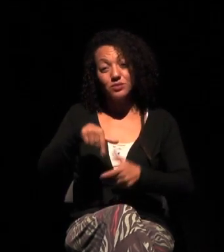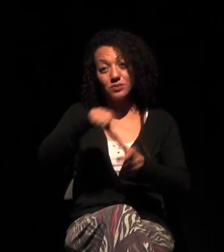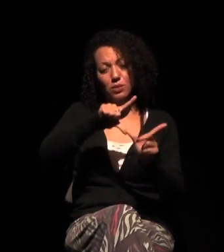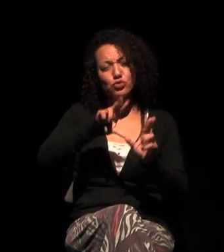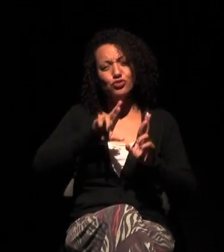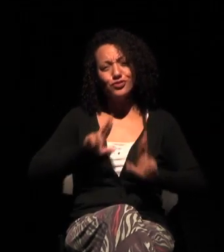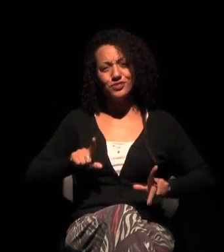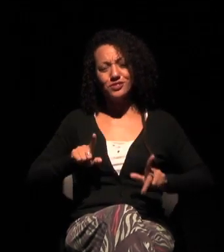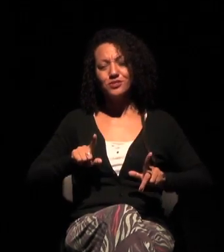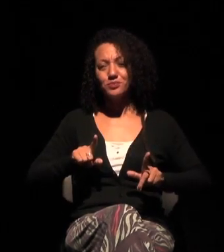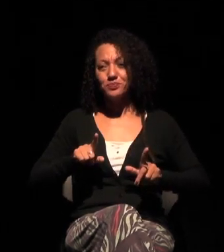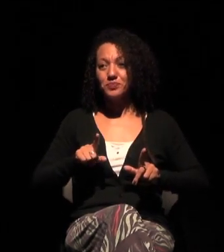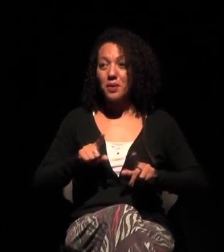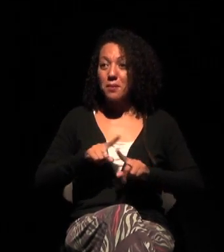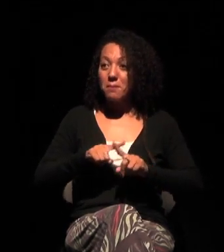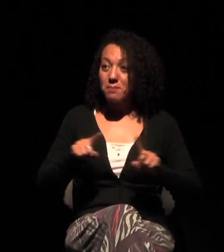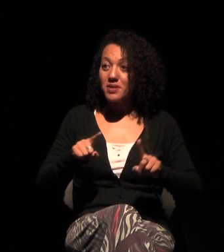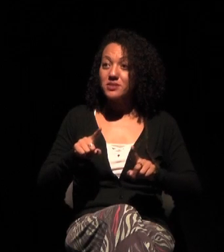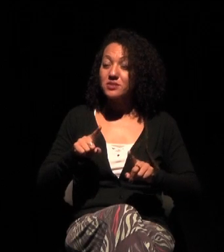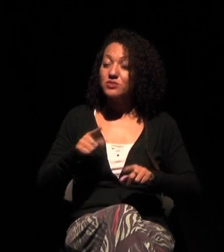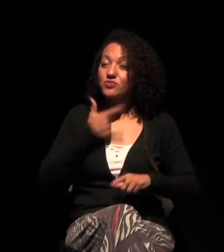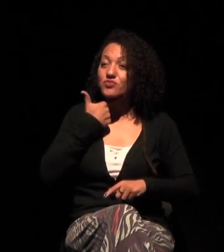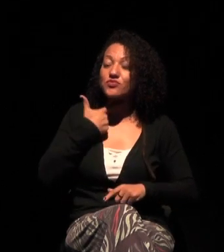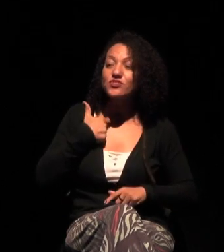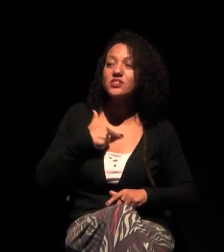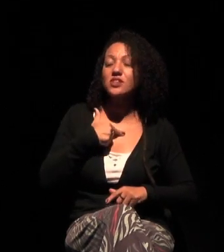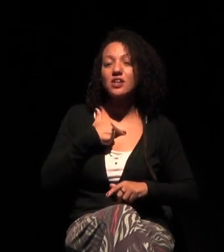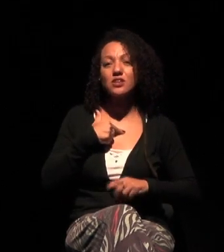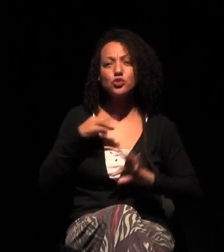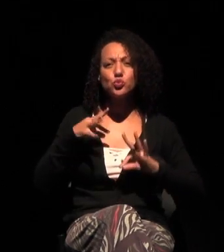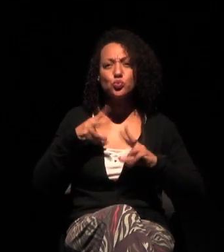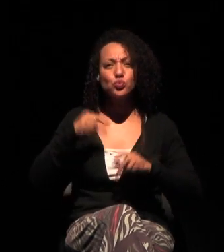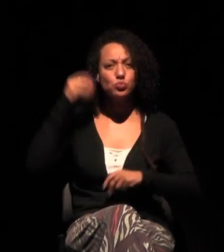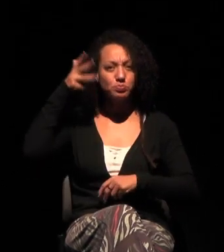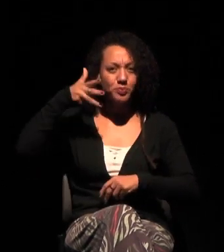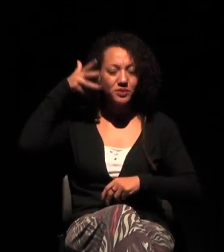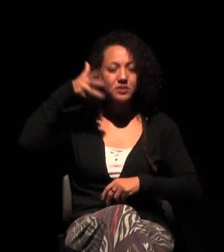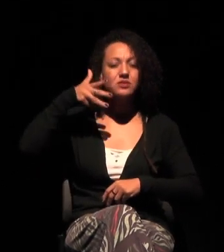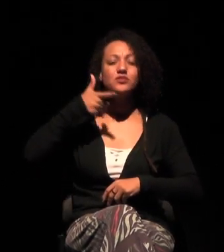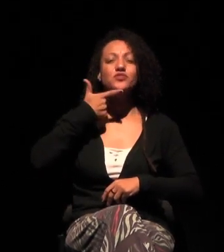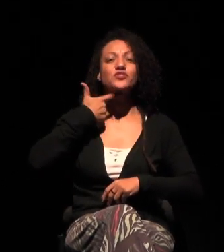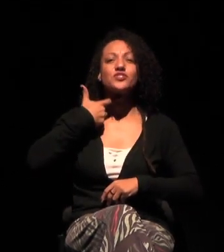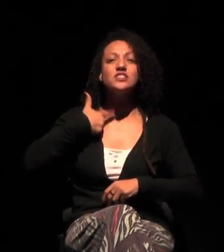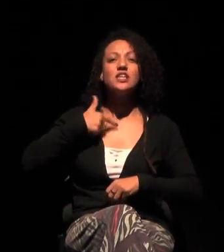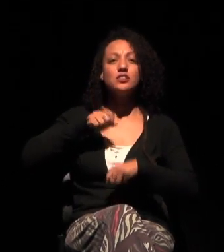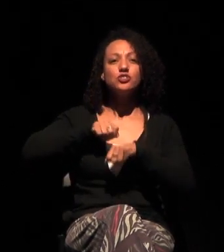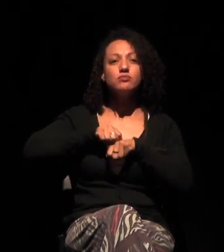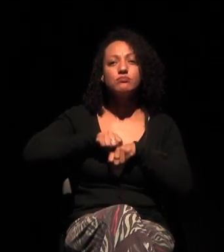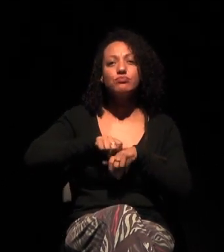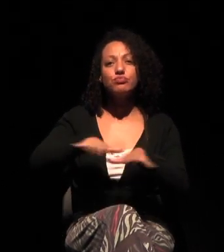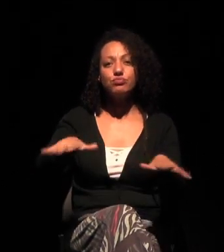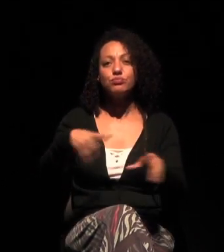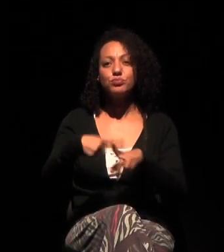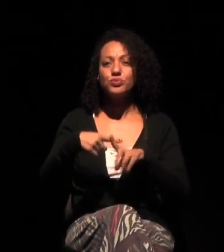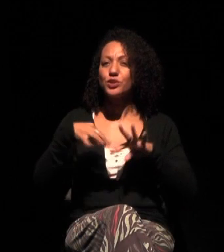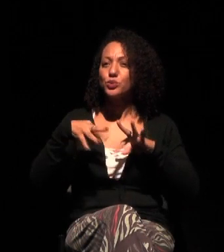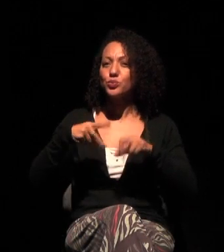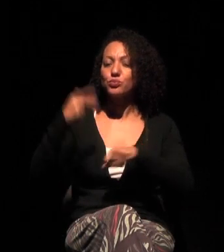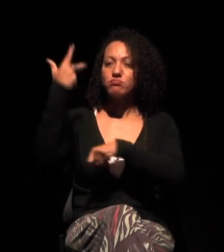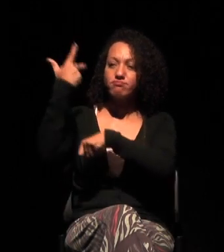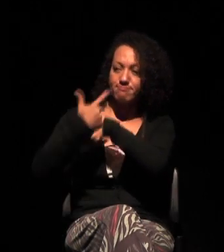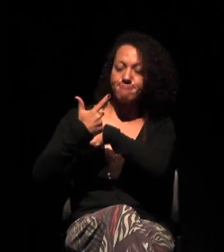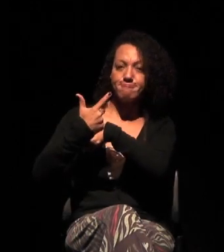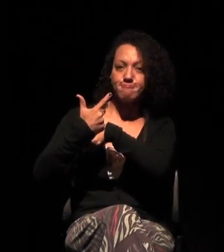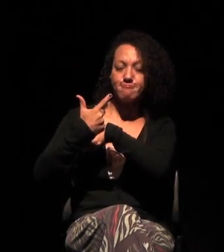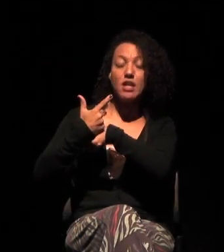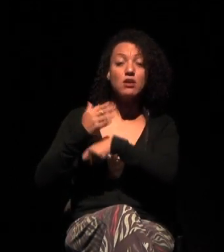esperamos publicar de alguma maneira todas estas palestras que foram filmadas estão gravadas transformar